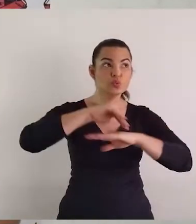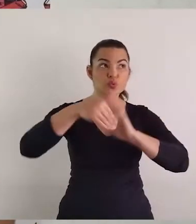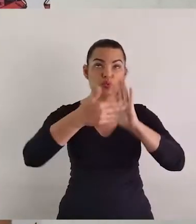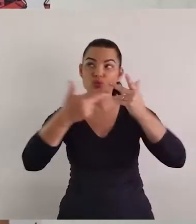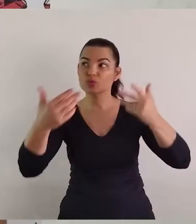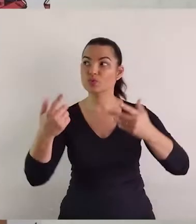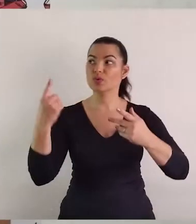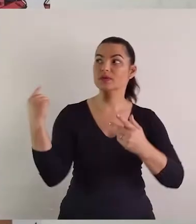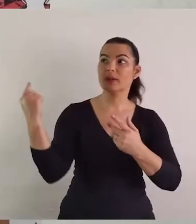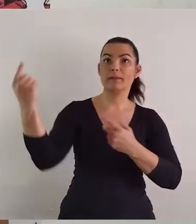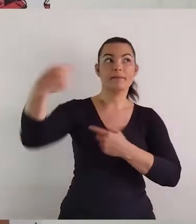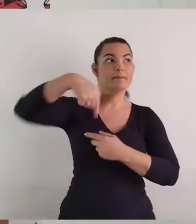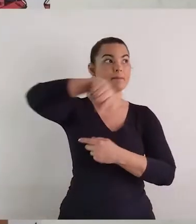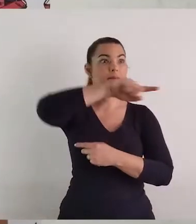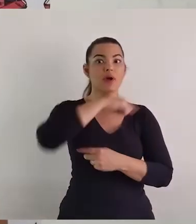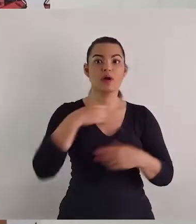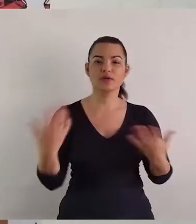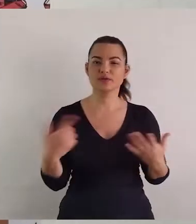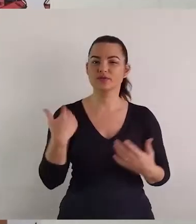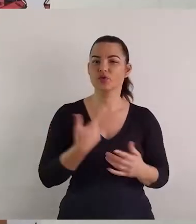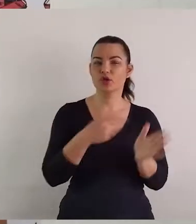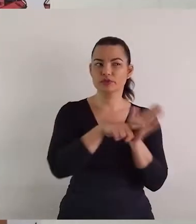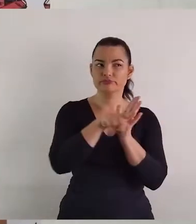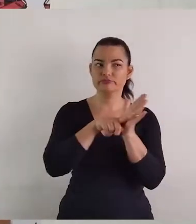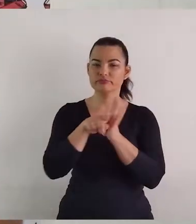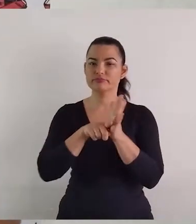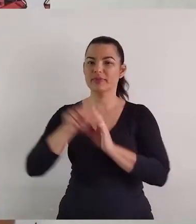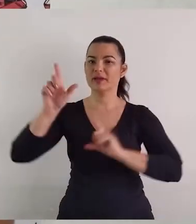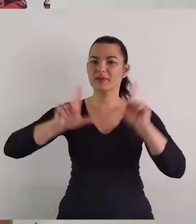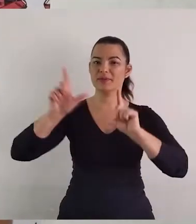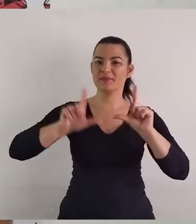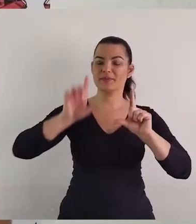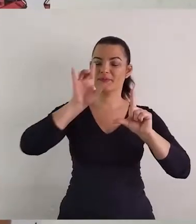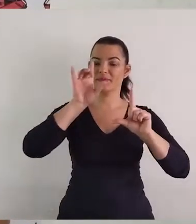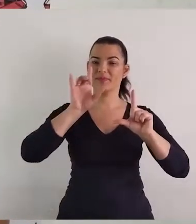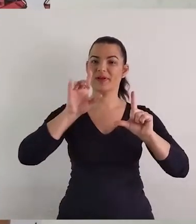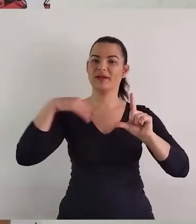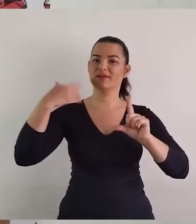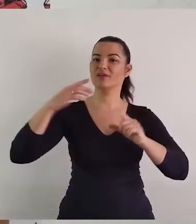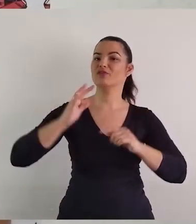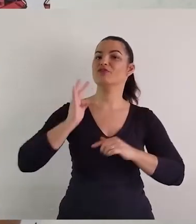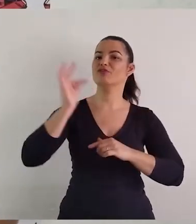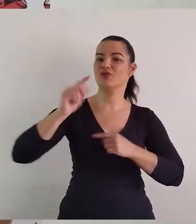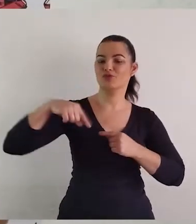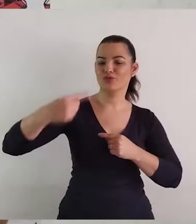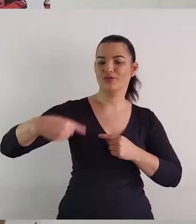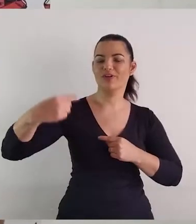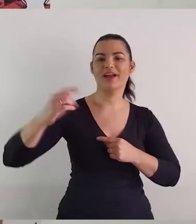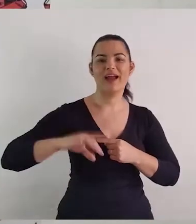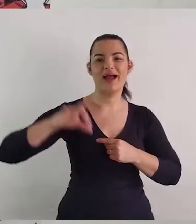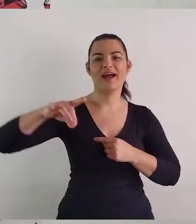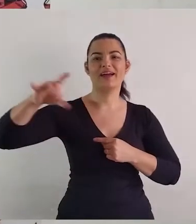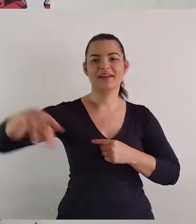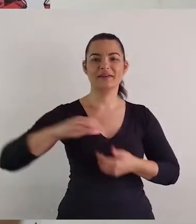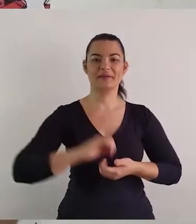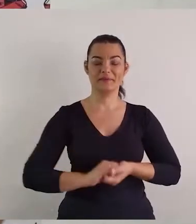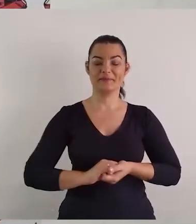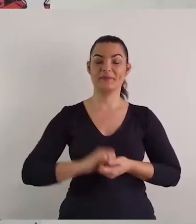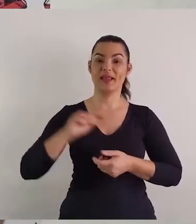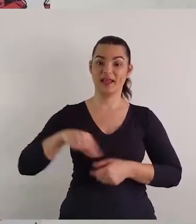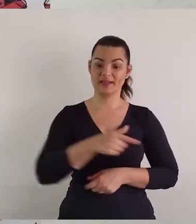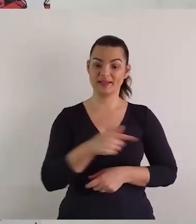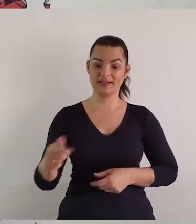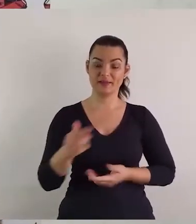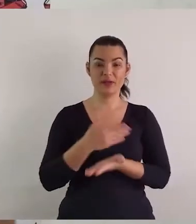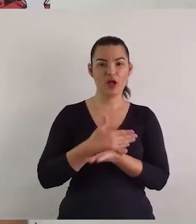vamos explorar ao longo dos programas. Então, a nossa proposta da semana, para começarmos bem de leve,